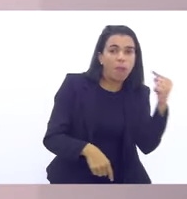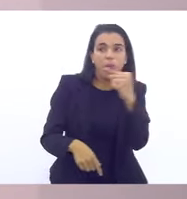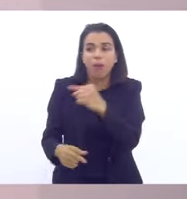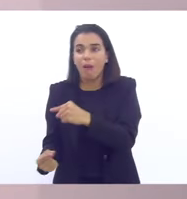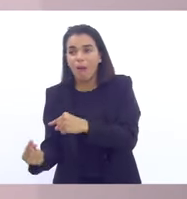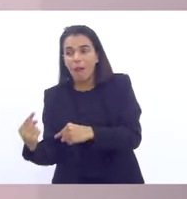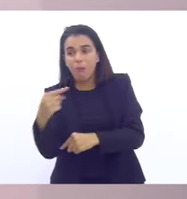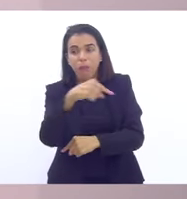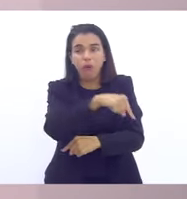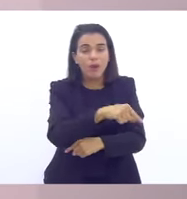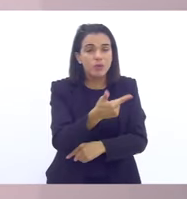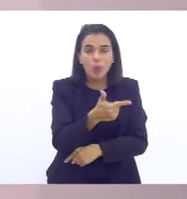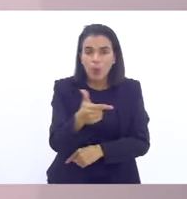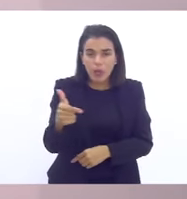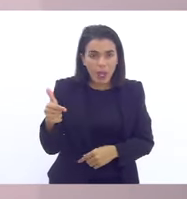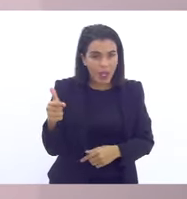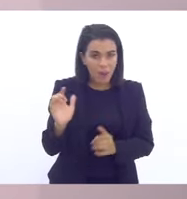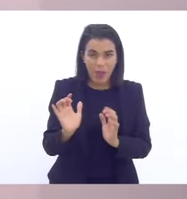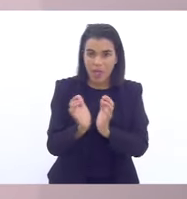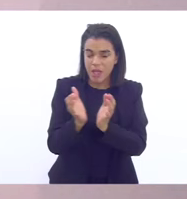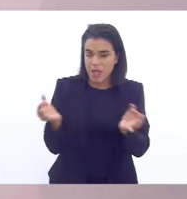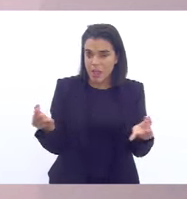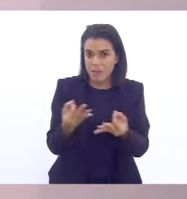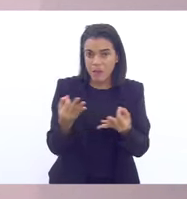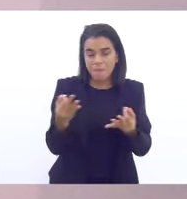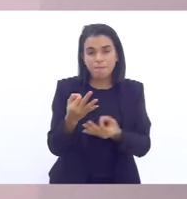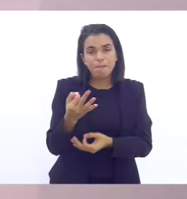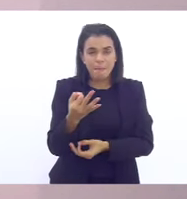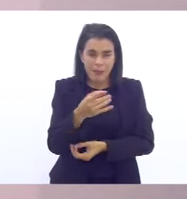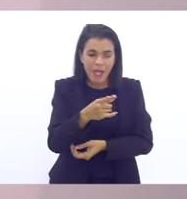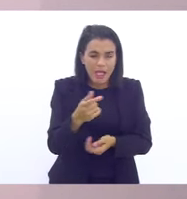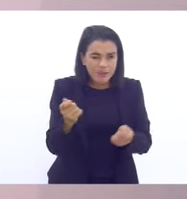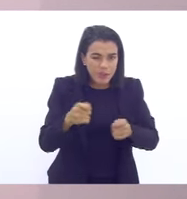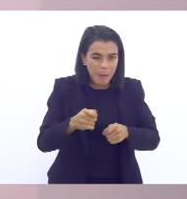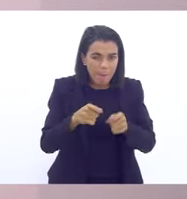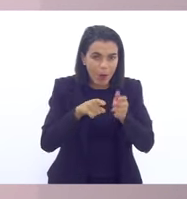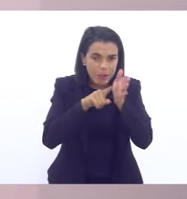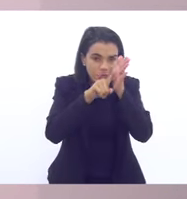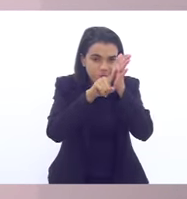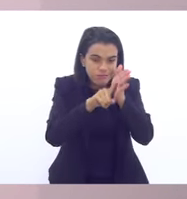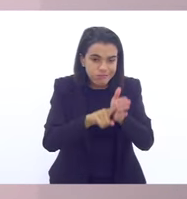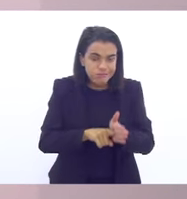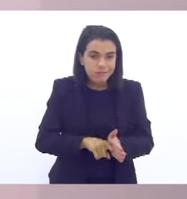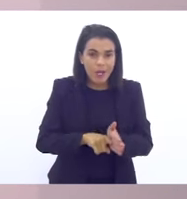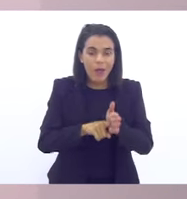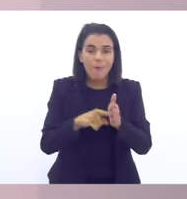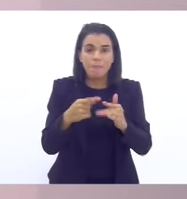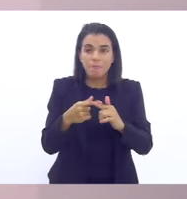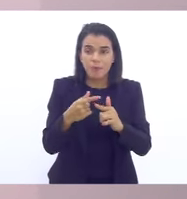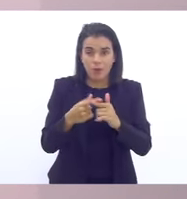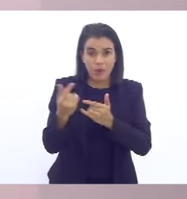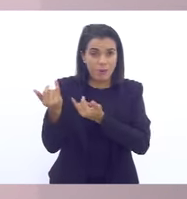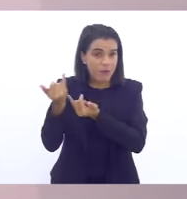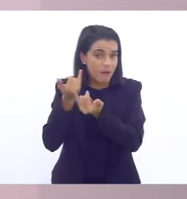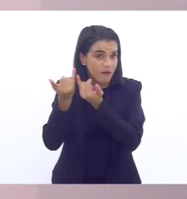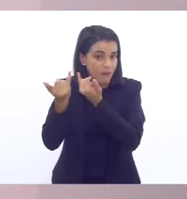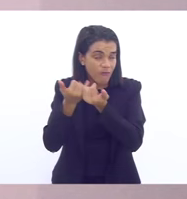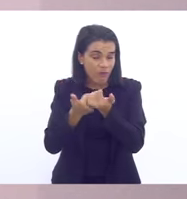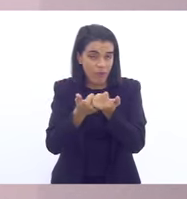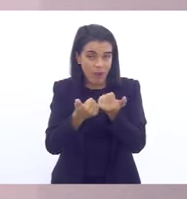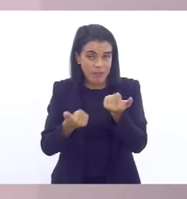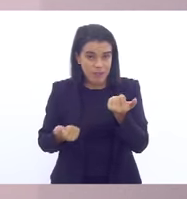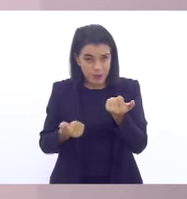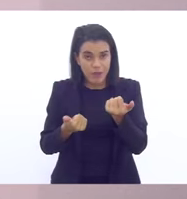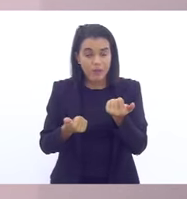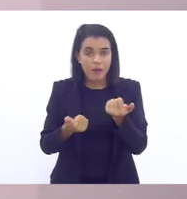equipe de socorro suficiente. Eu pedi para a senhora só revisar isso, porque os dados que me passaram, que a assessoria me